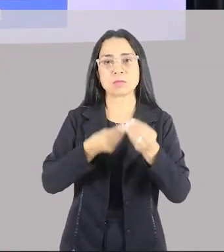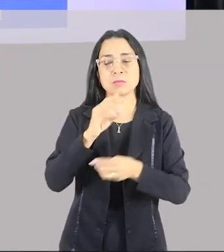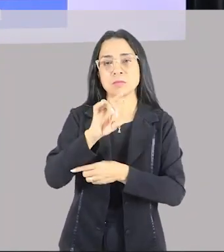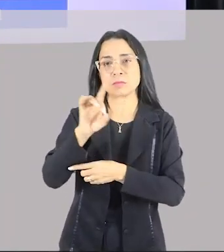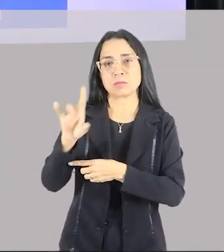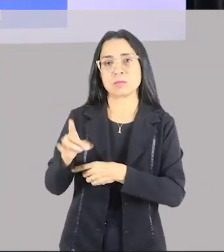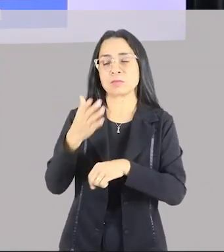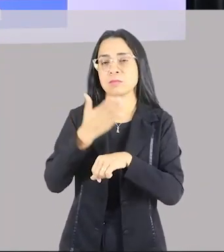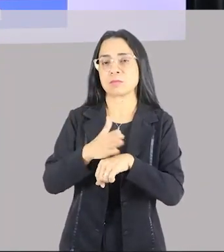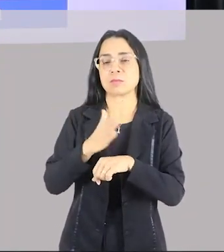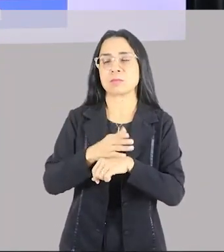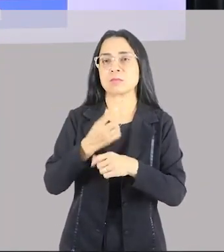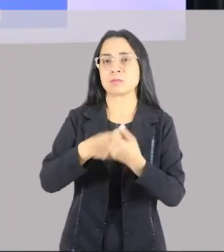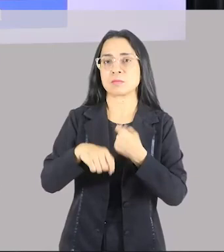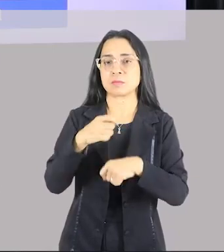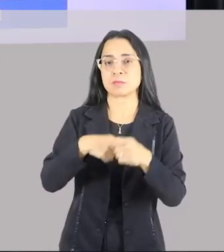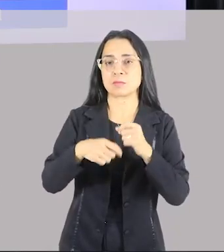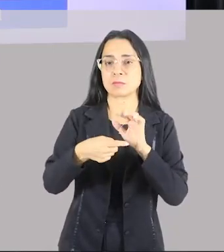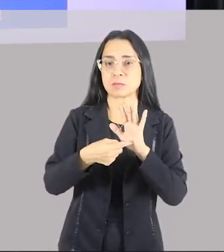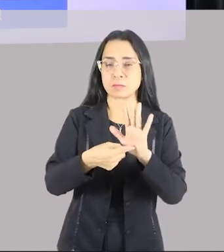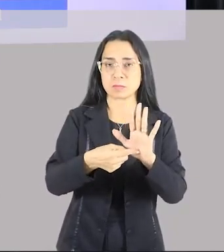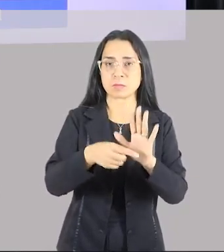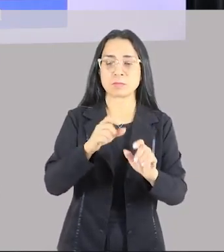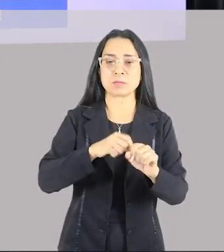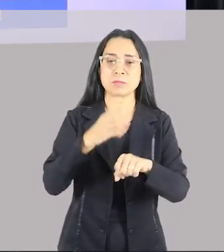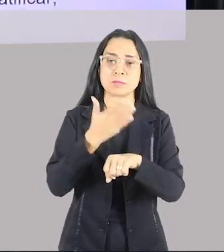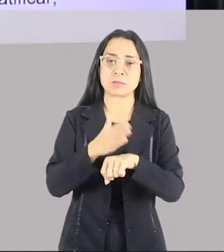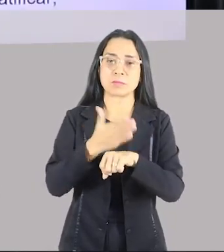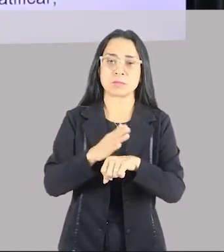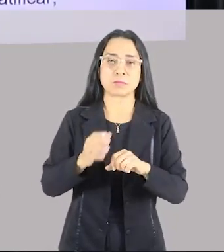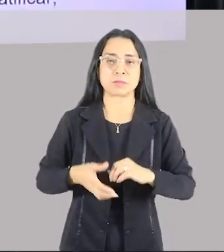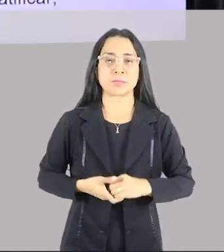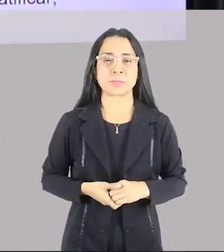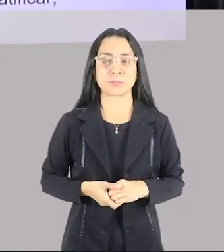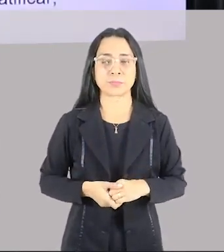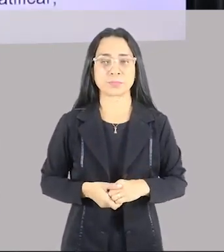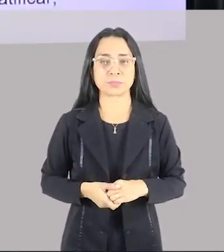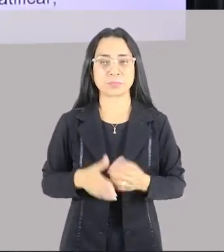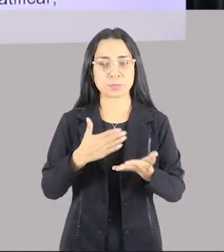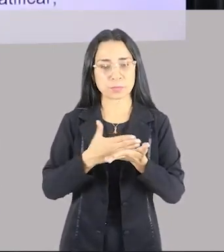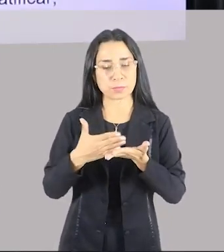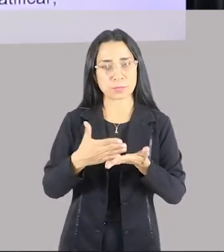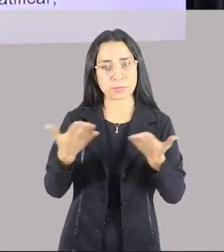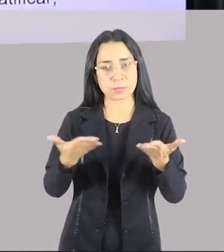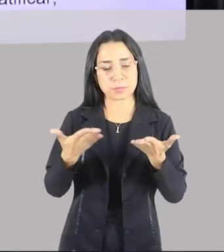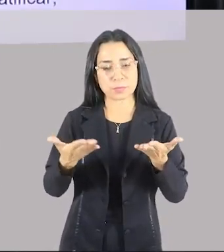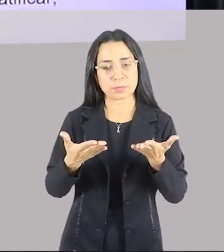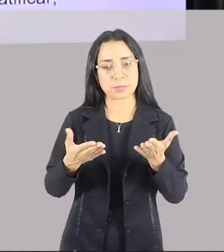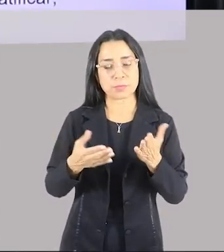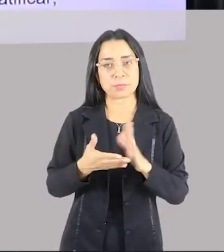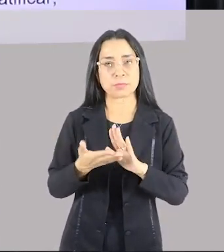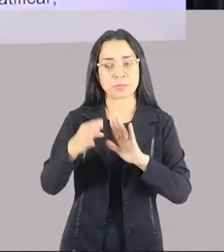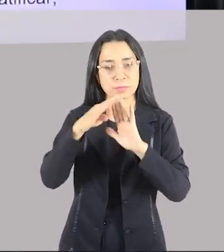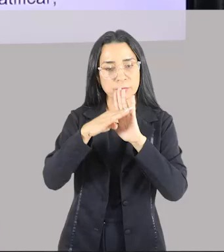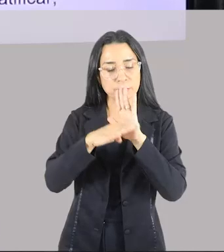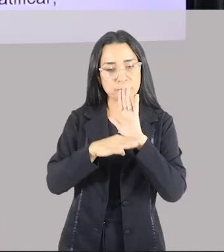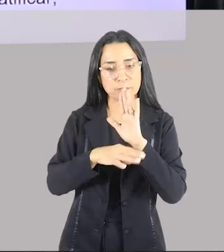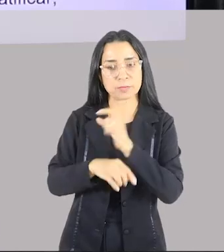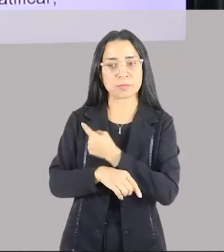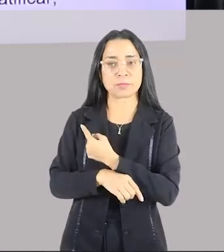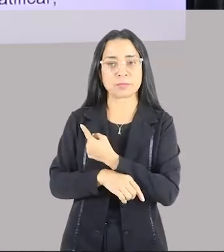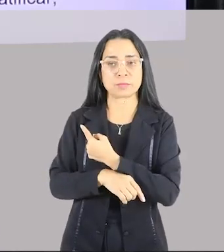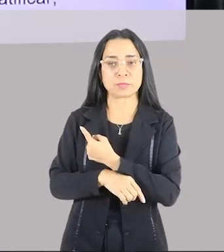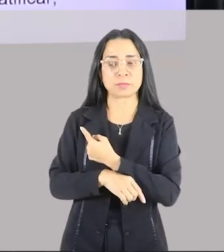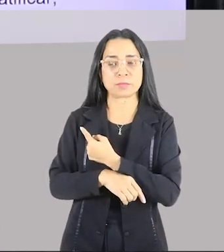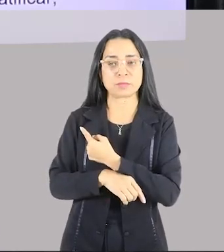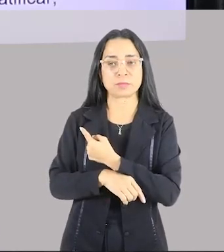ato administrativo se comporta e se apresenta na prática. Começando pela classificação dos atos